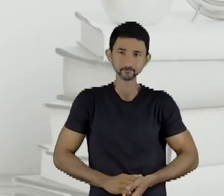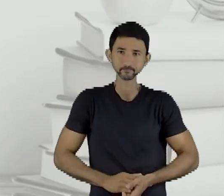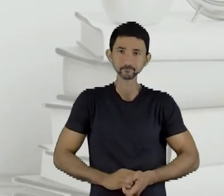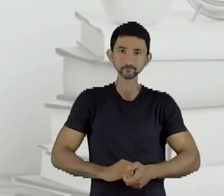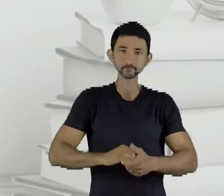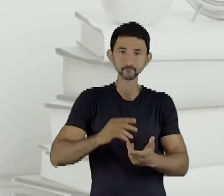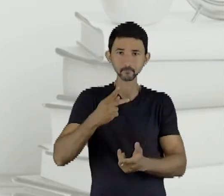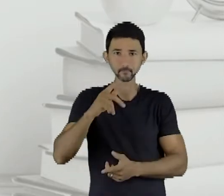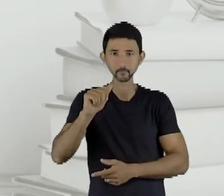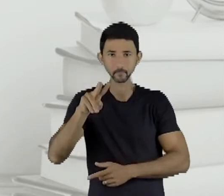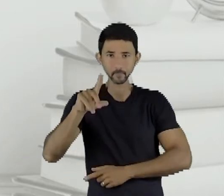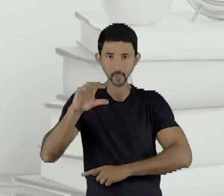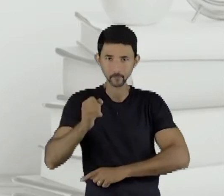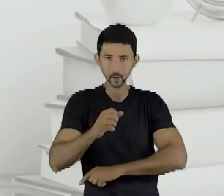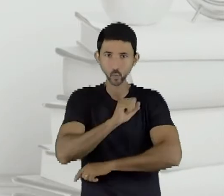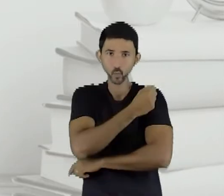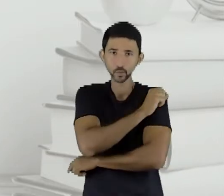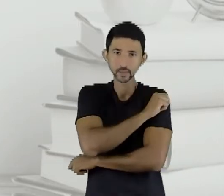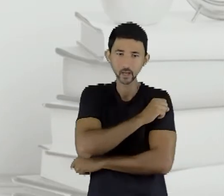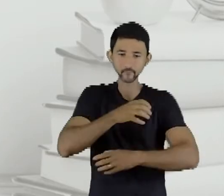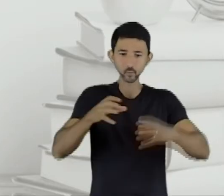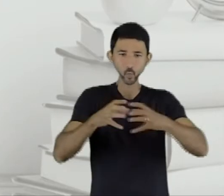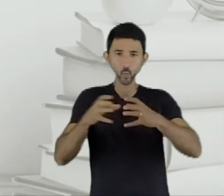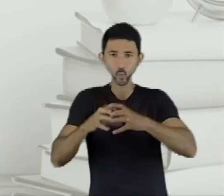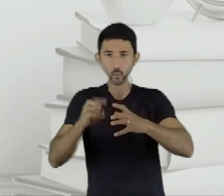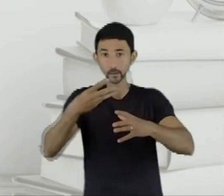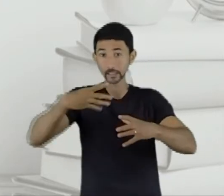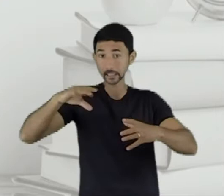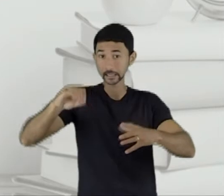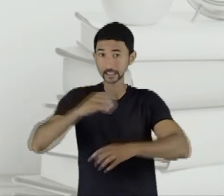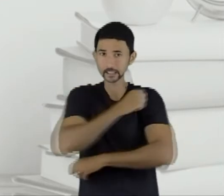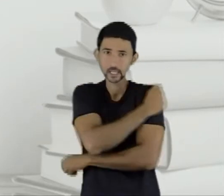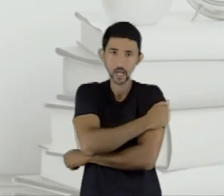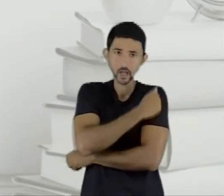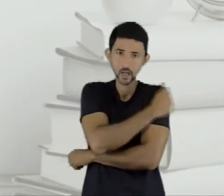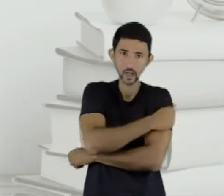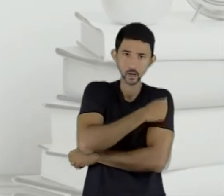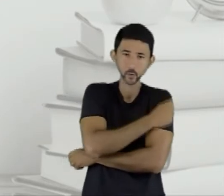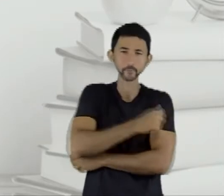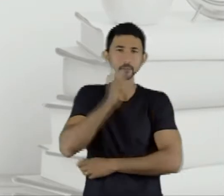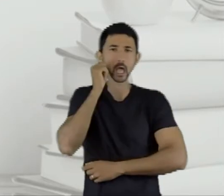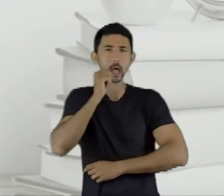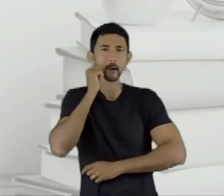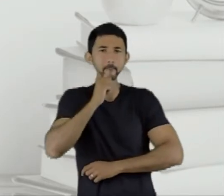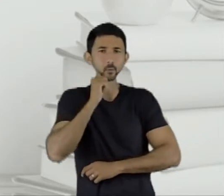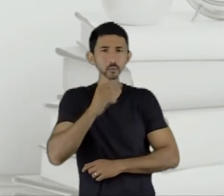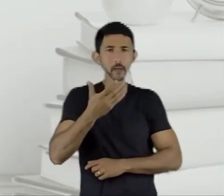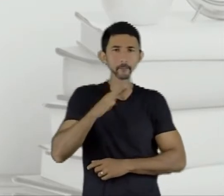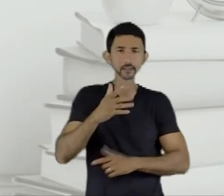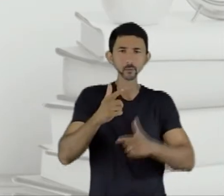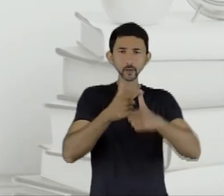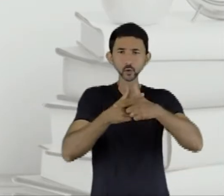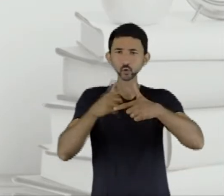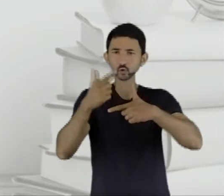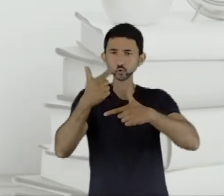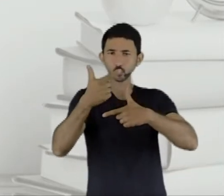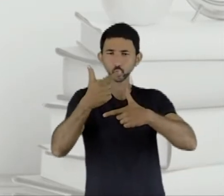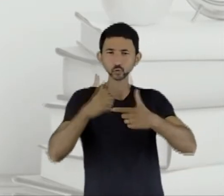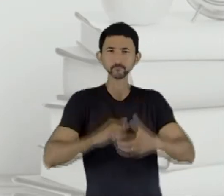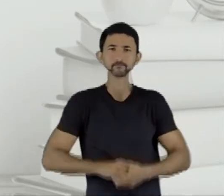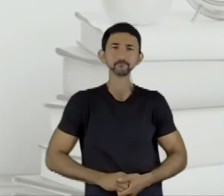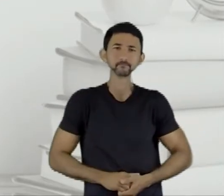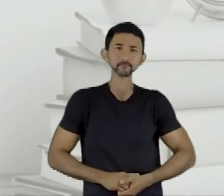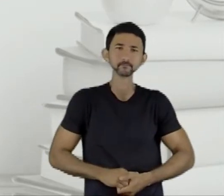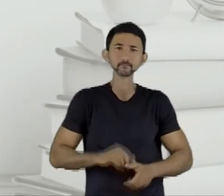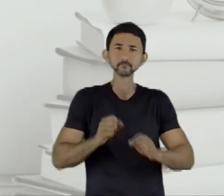no oitavo ano. Em sua classe há 30 alunos. As meninas correspondem a 2/3 da turma.